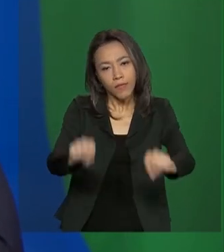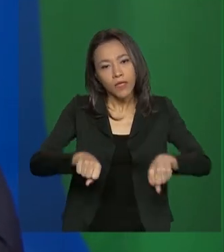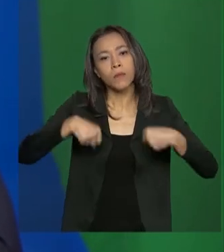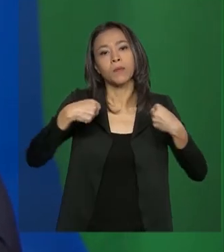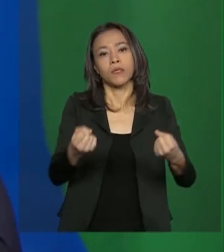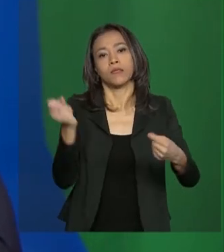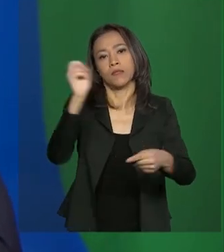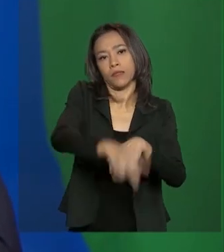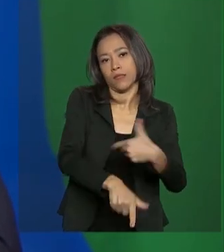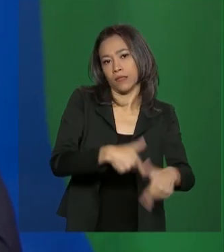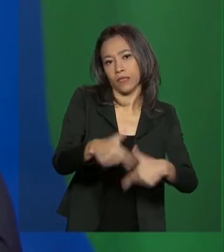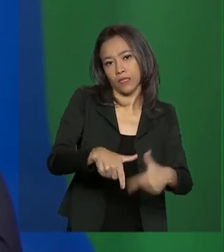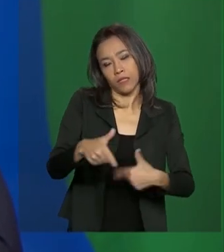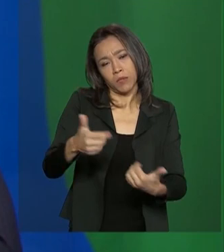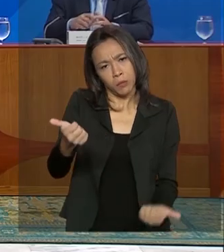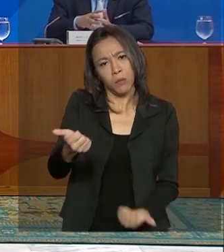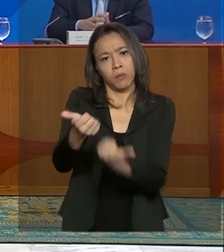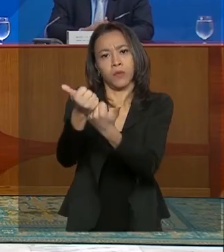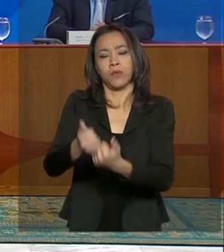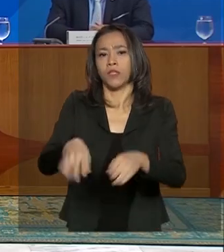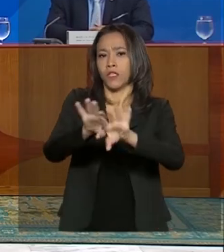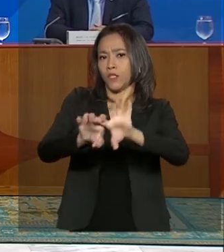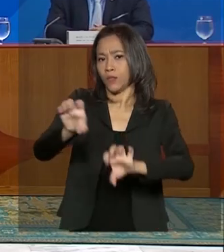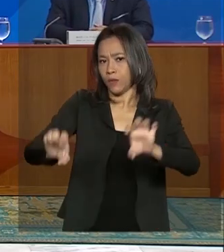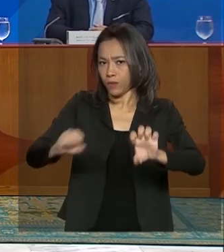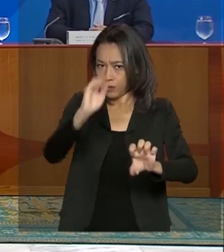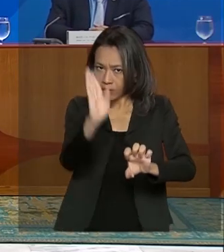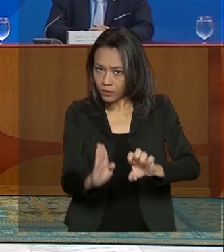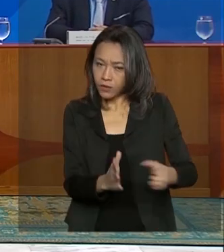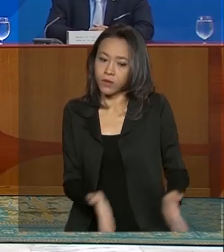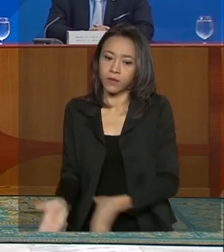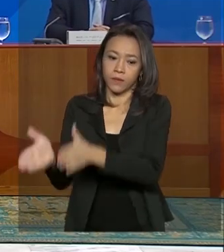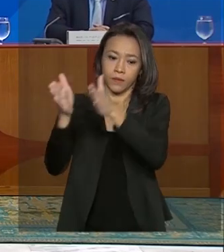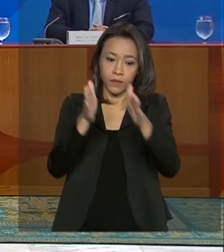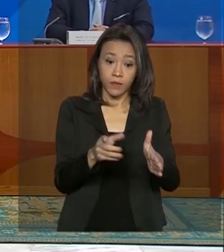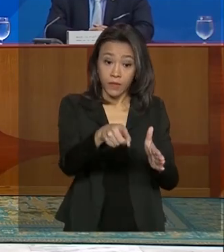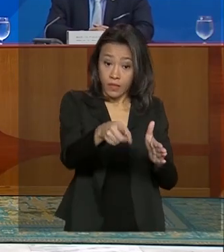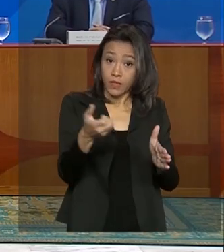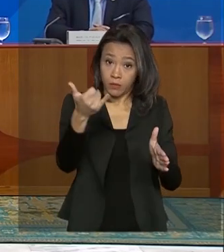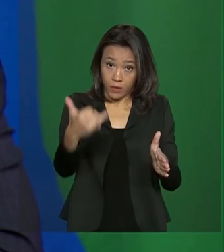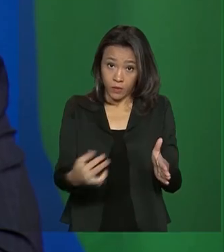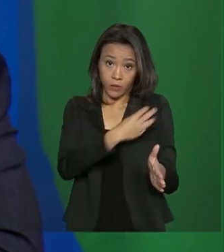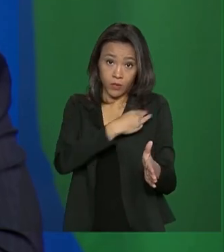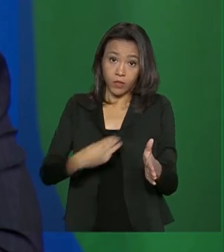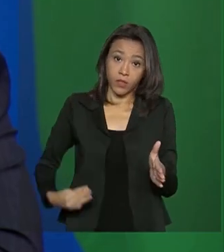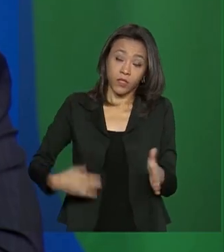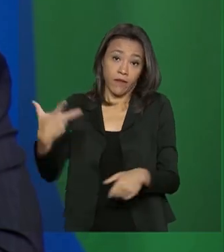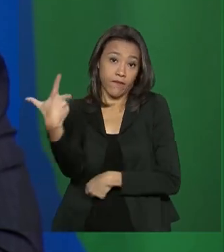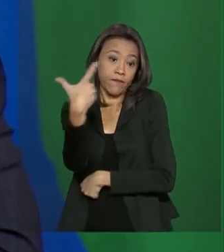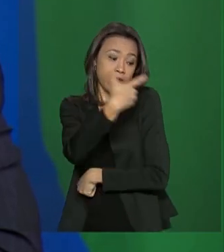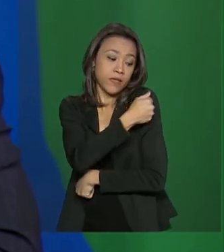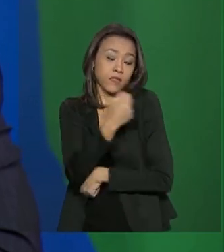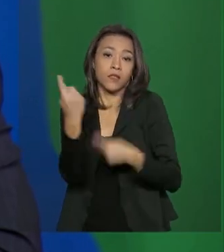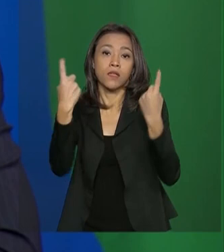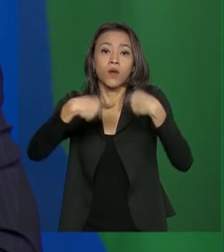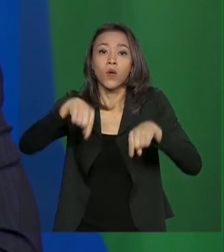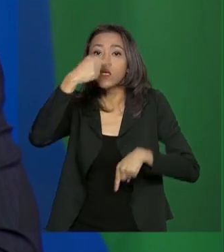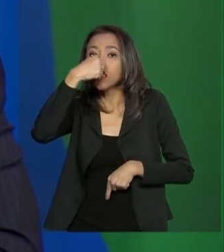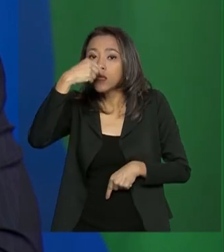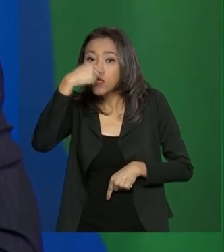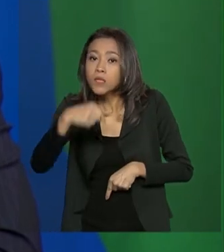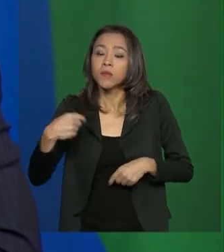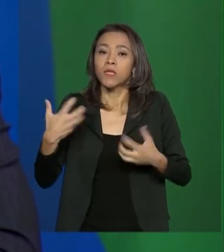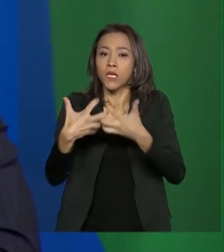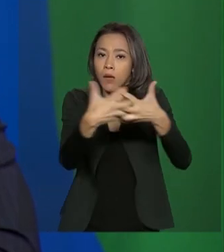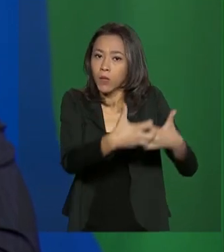investimento na nossa infraestrutura. O ministro também anunciou que a vacinação contra a gripe para caminhoneiros e trabalhadores portuários